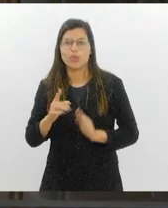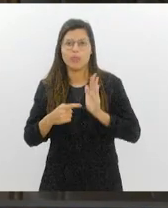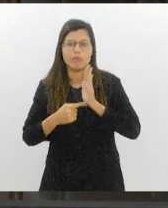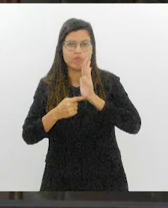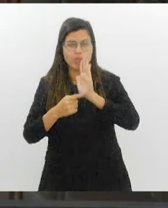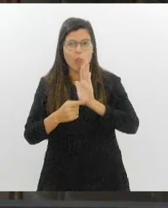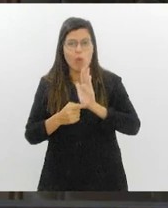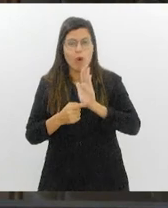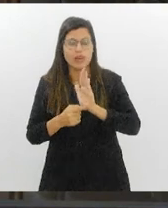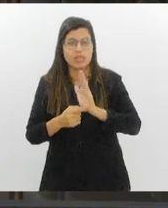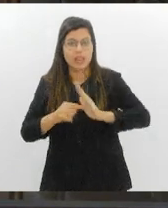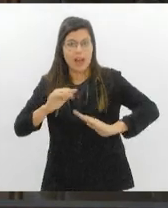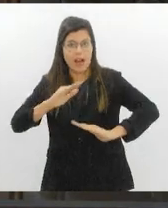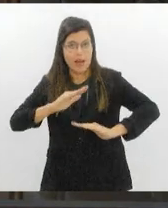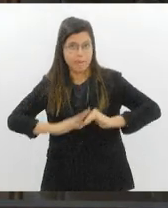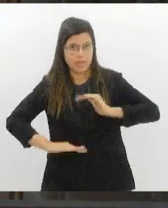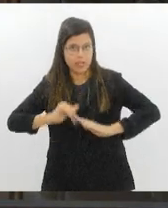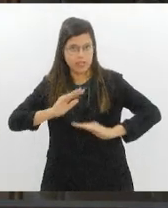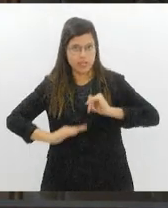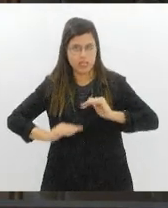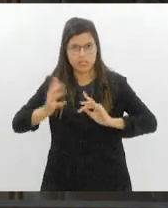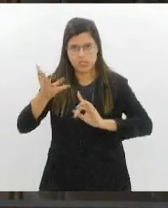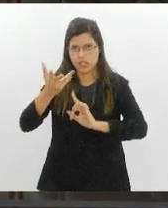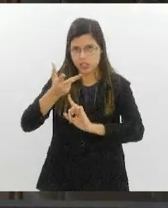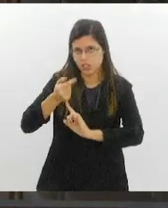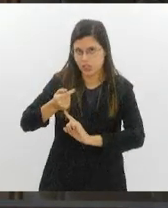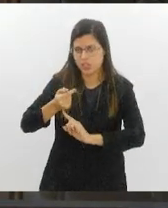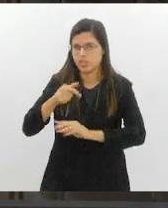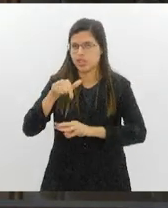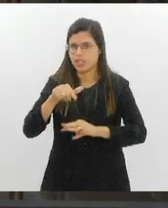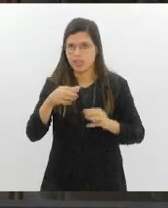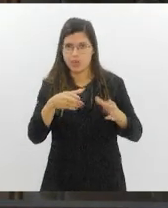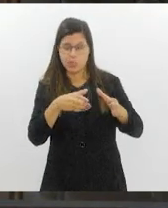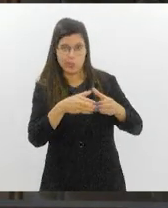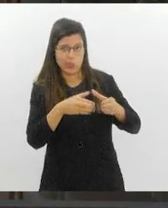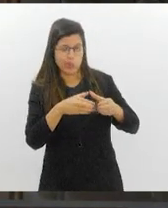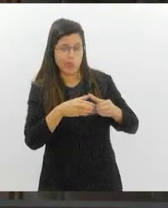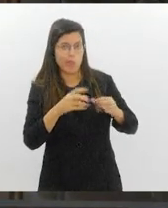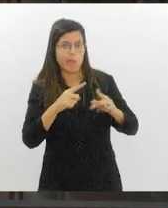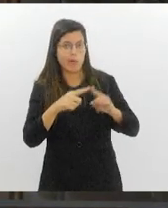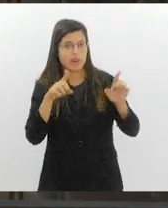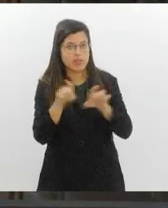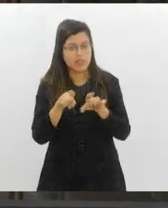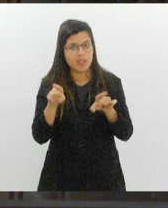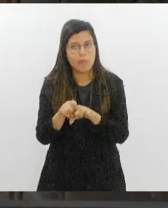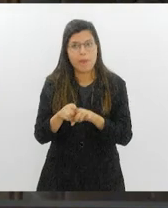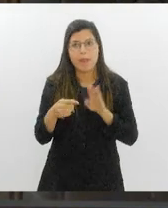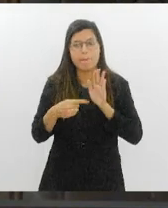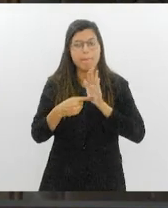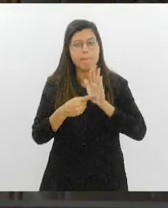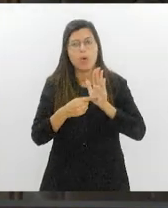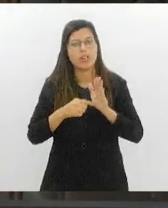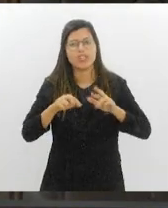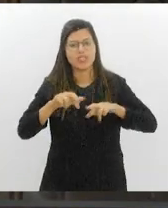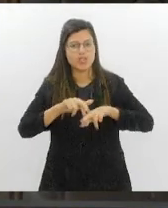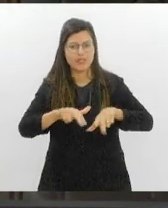habilidade artística da Débora e sua equipe, mas também uma celebração da diversidade cultural brasileira.